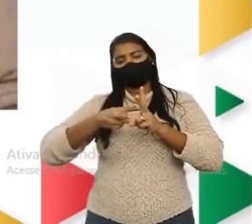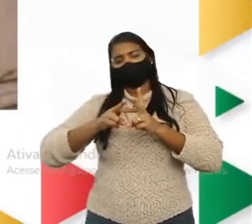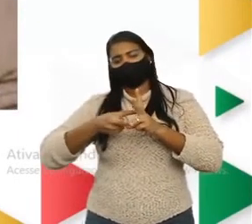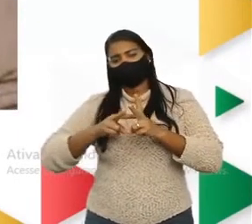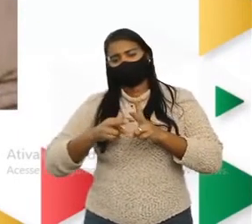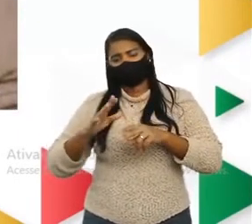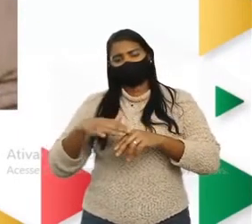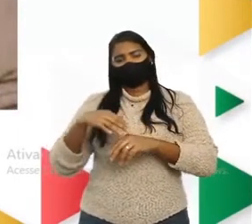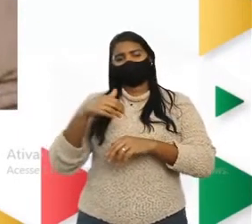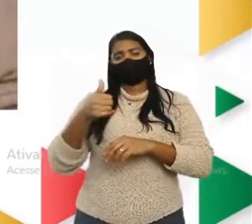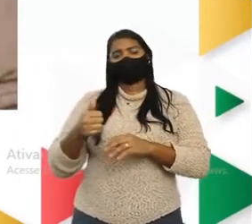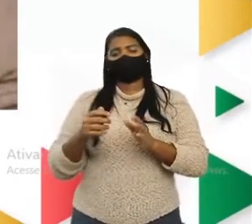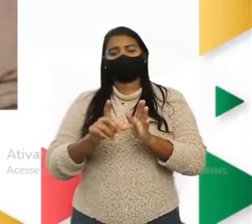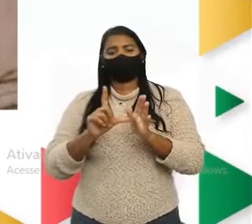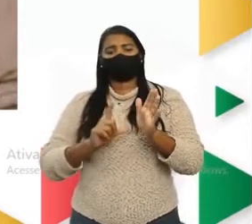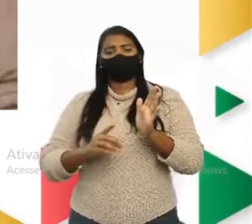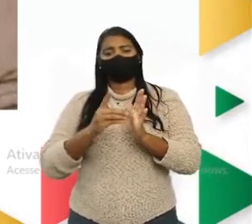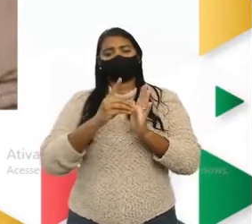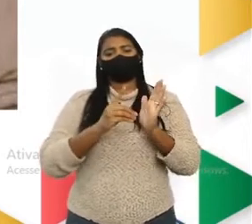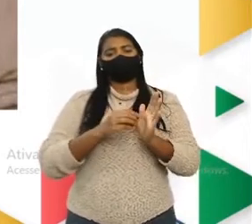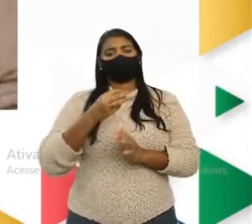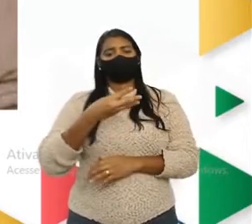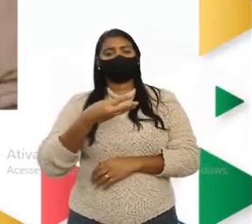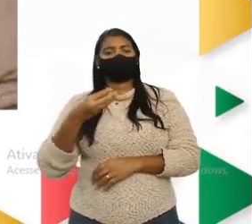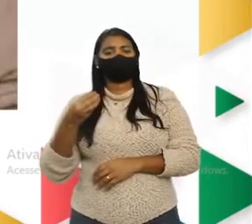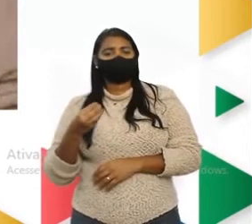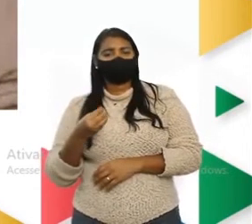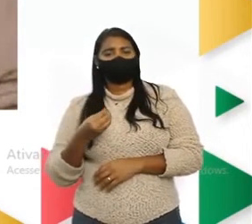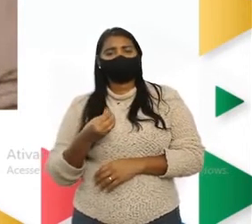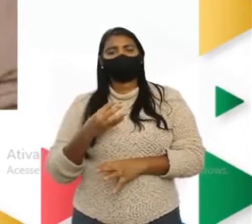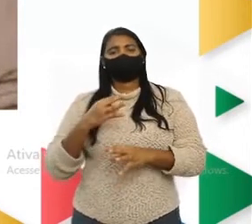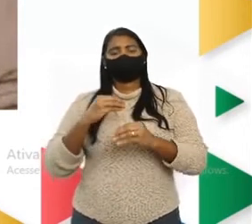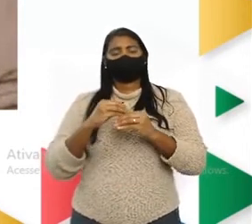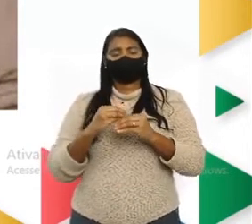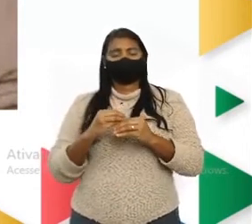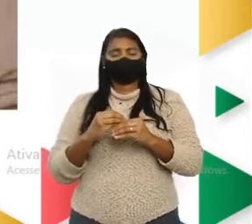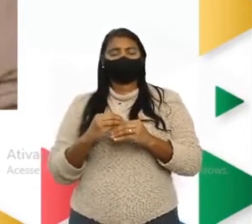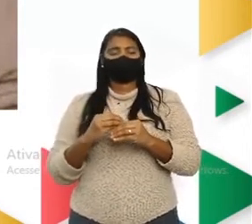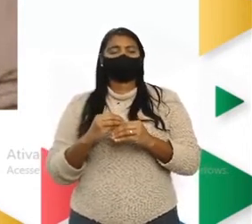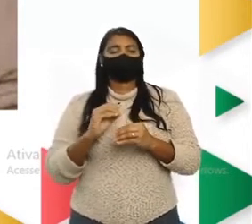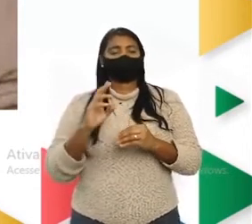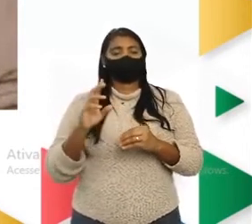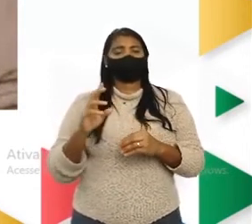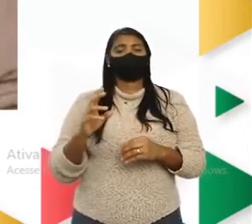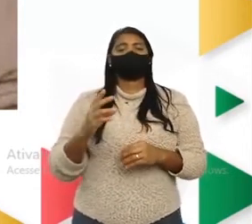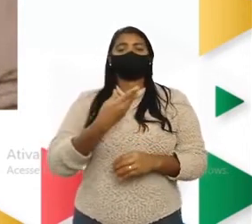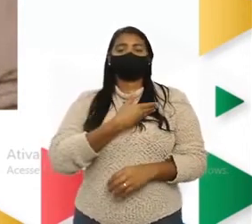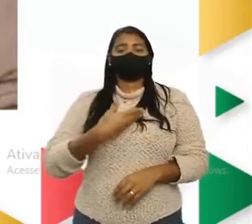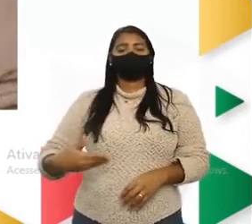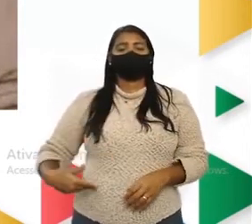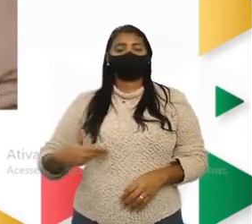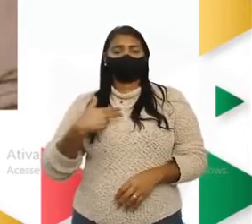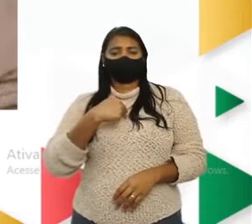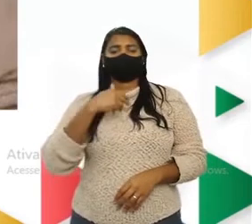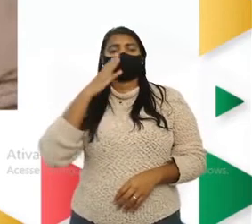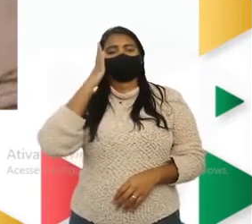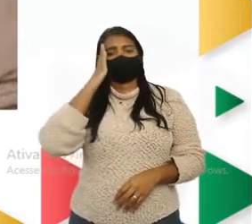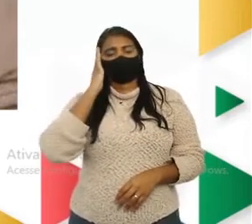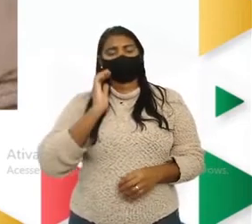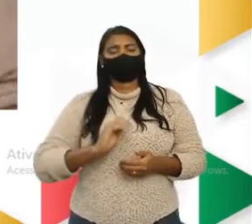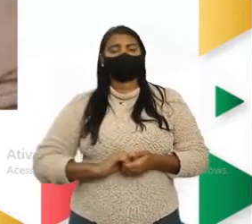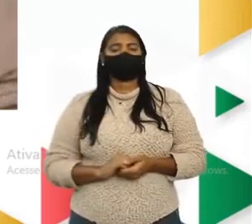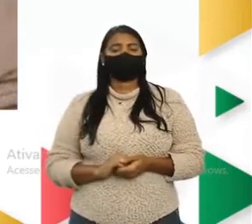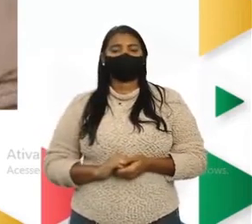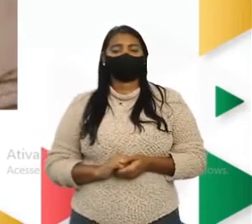dá antes da década de 30. Para a gente não achar também que a formação sindical se dá apenas com o governo Vargas. Então,